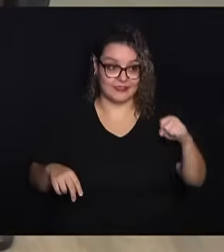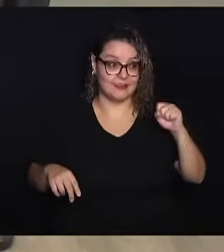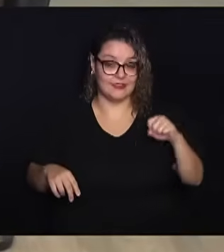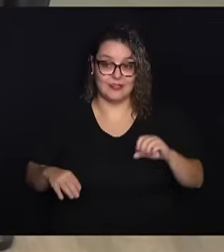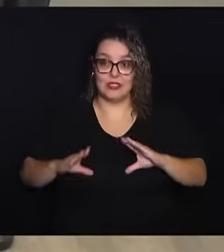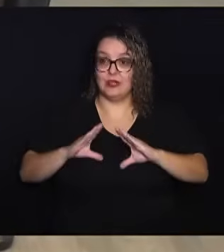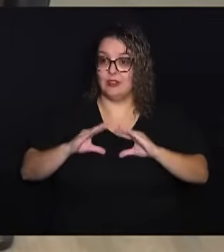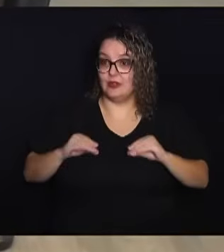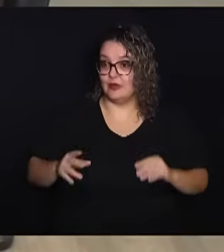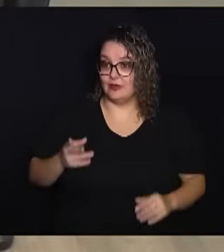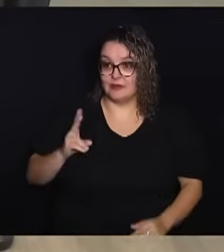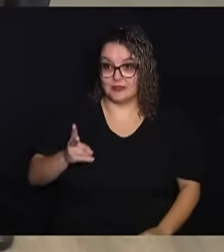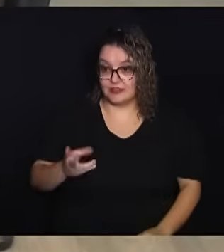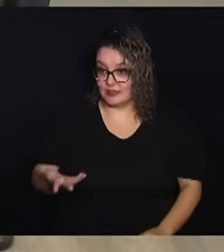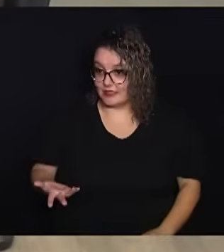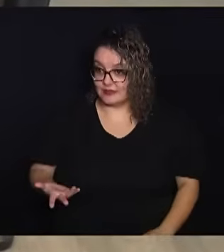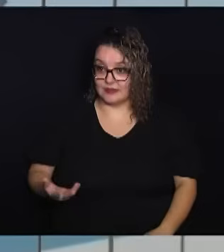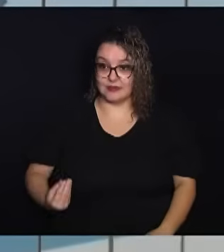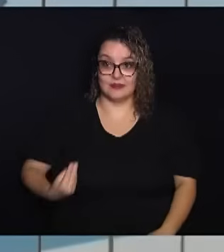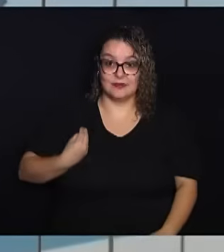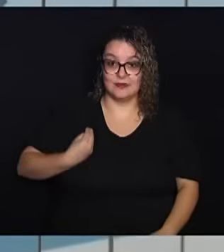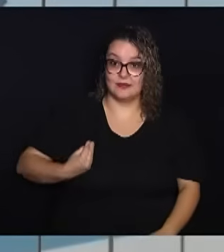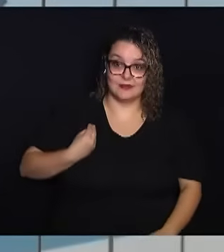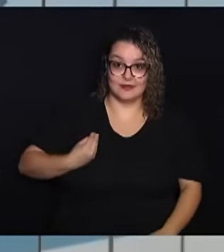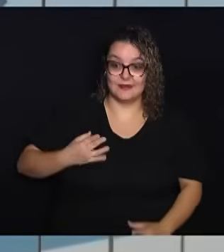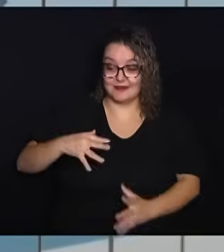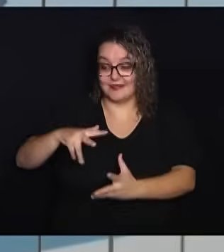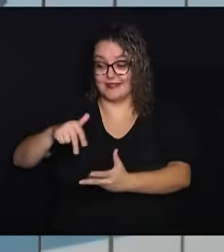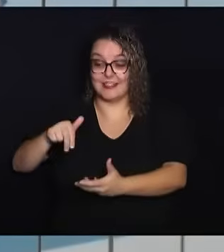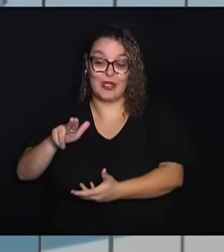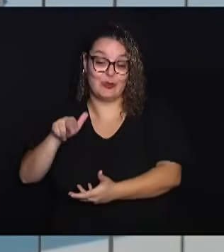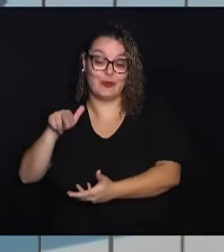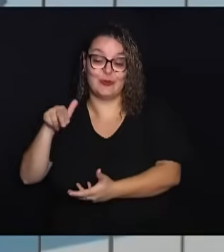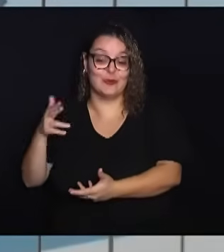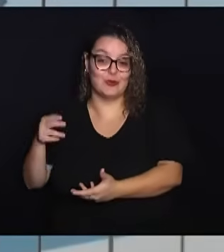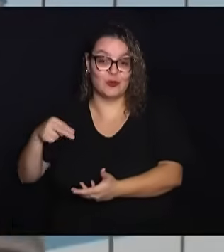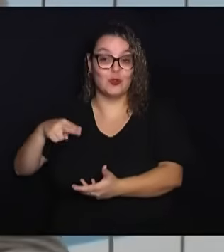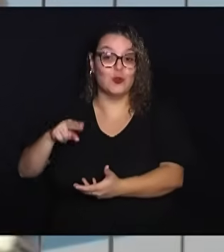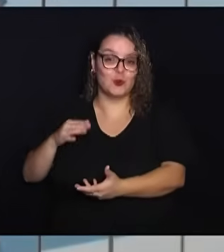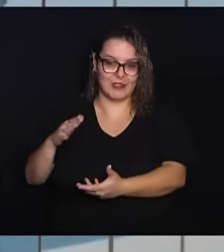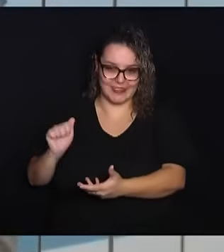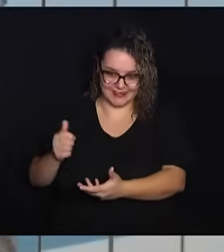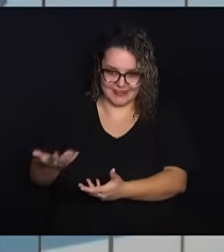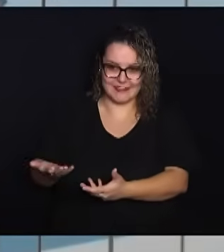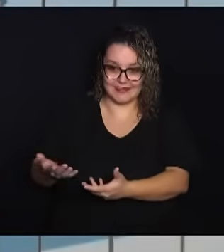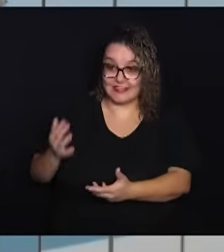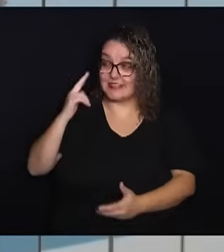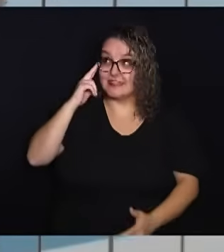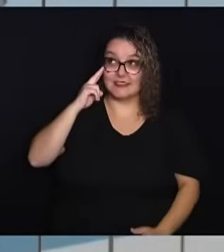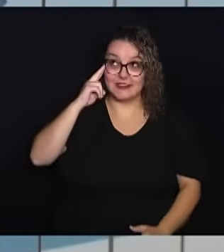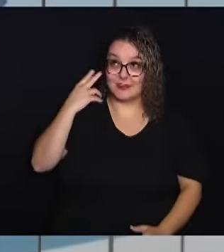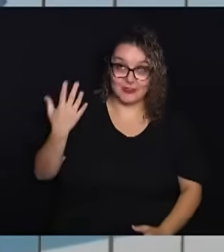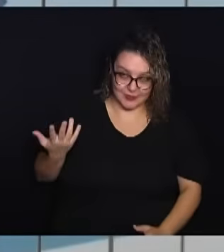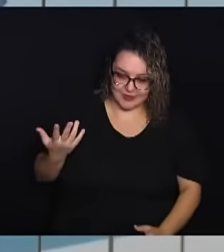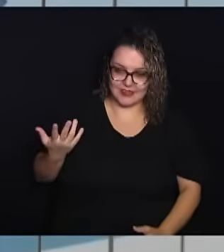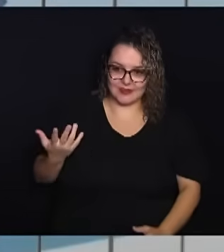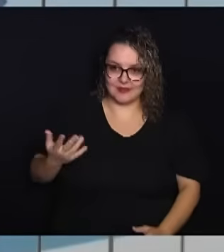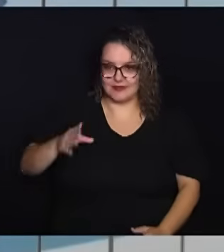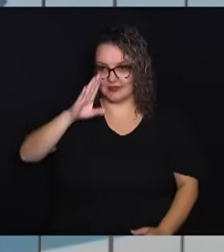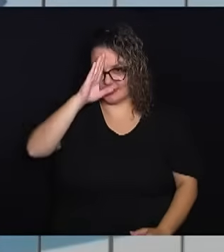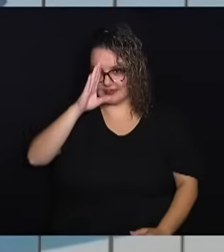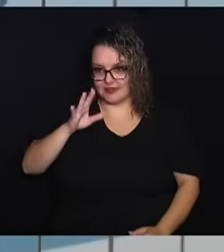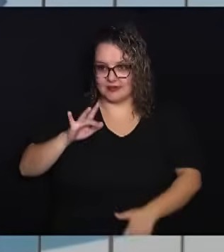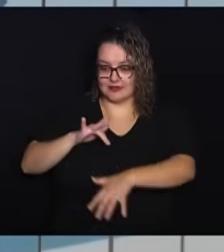o tempo todo, que vive na terra do nunca e nessa ilusão, né? Principalmente por causa das